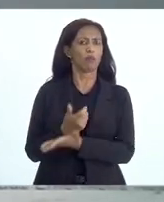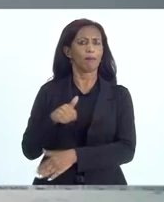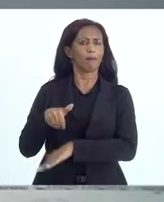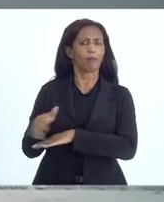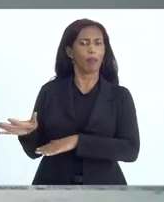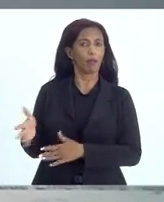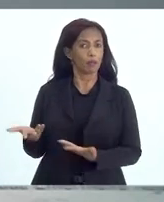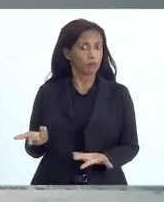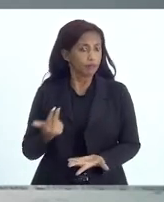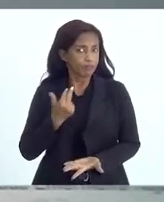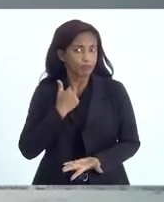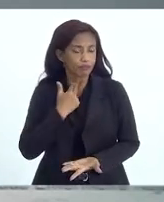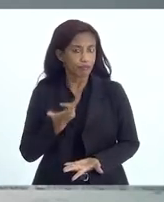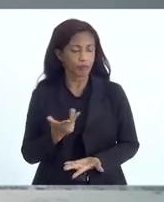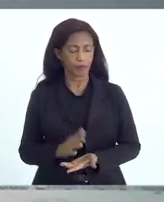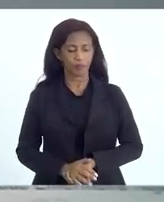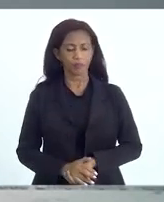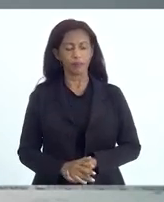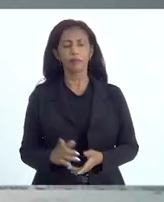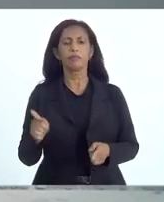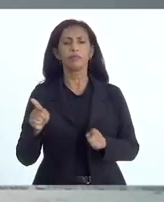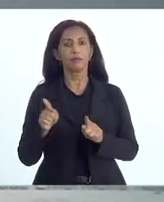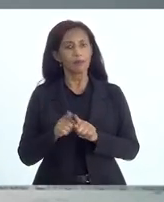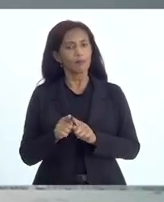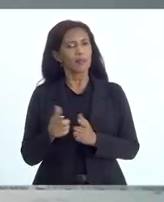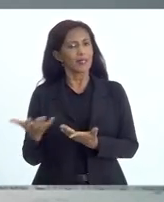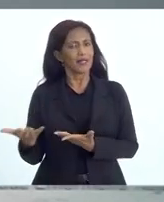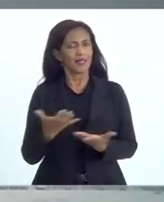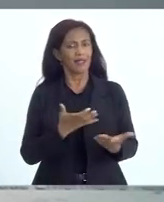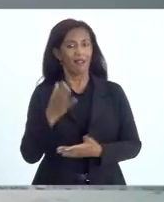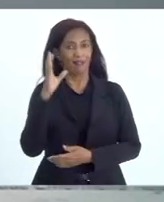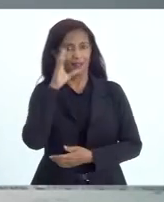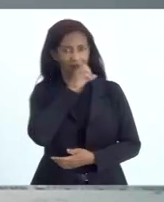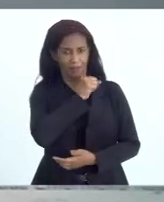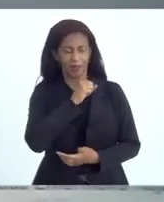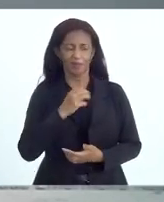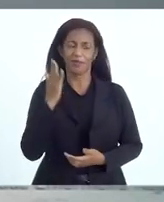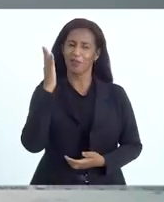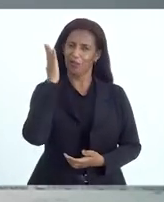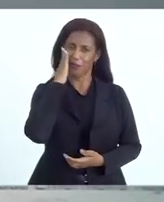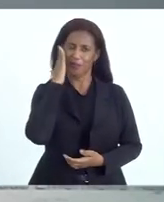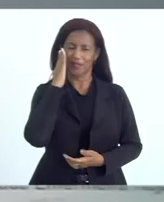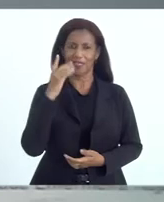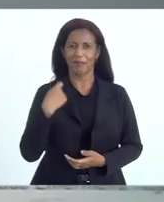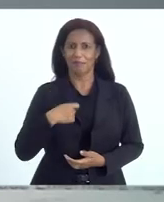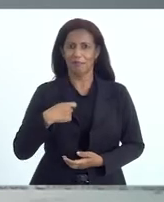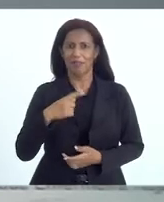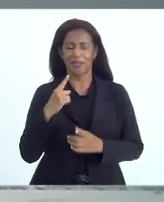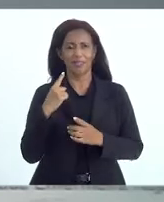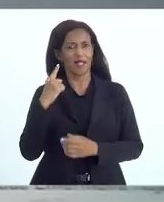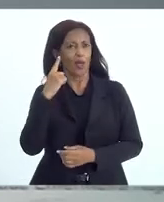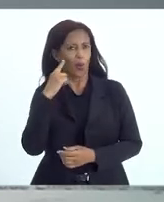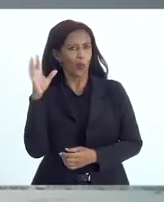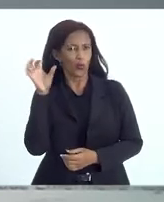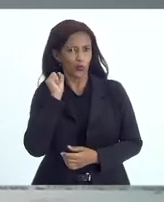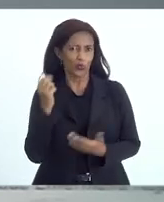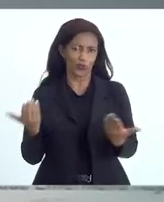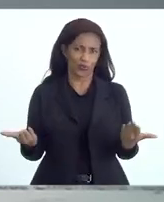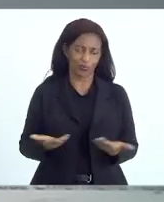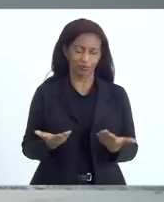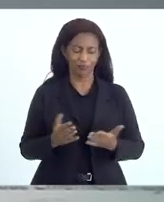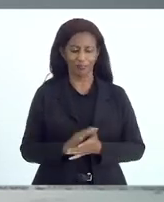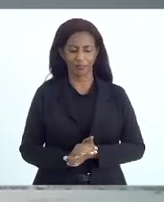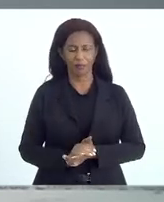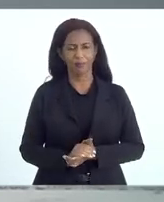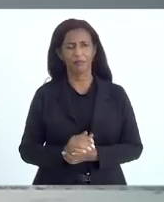acontecer mas eu também queria me reportar Deputado Rodrigo muito rapidamente que eu sei que a gente precisa que escutar a